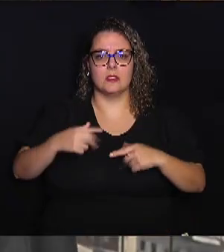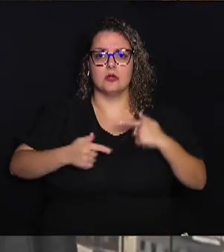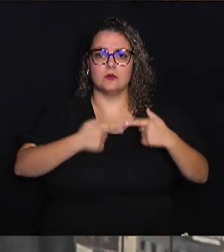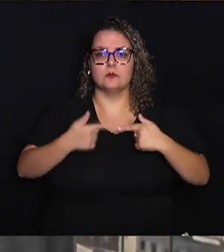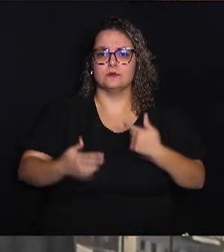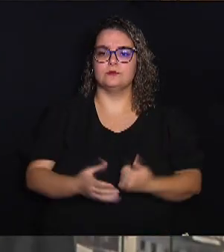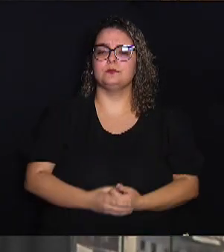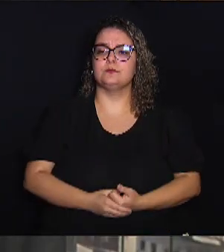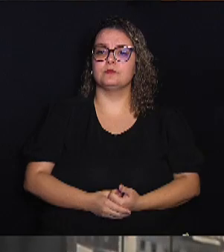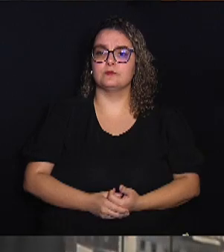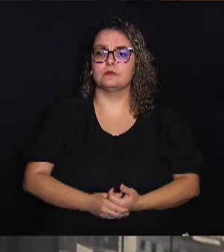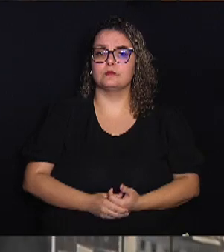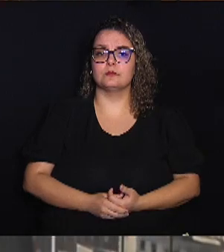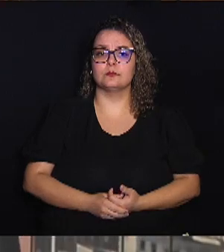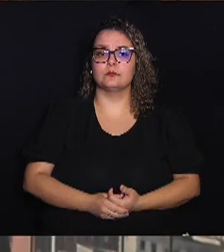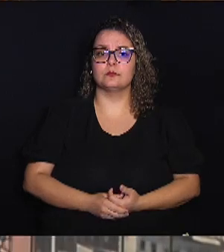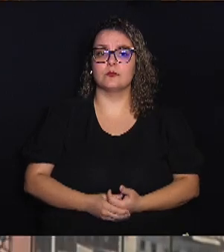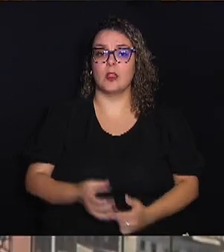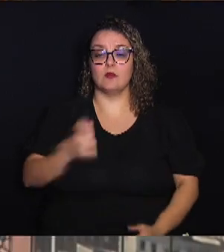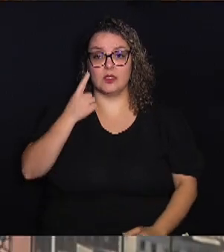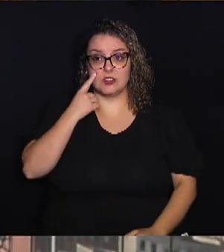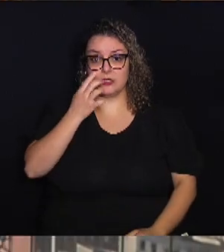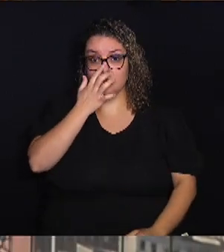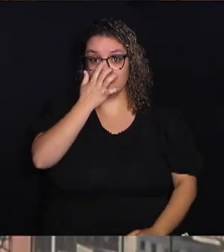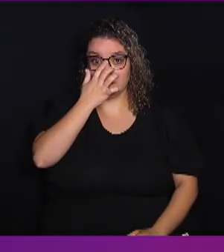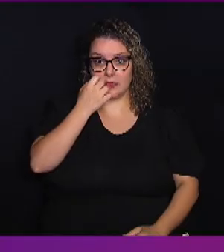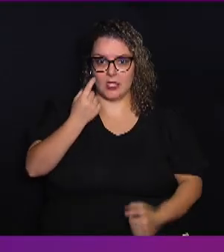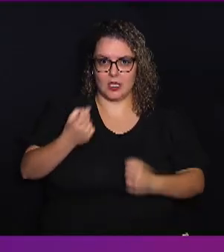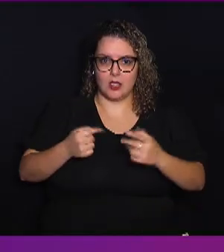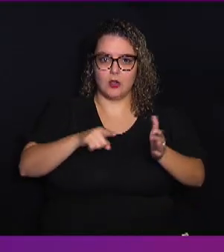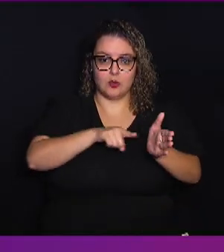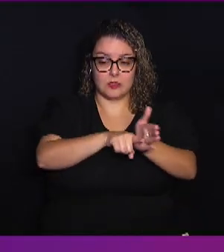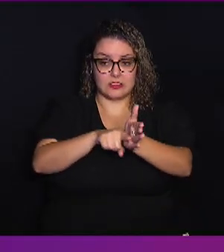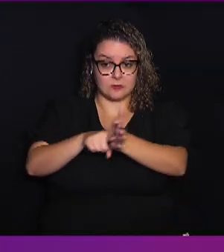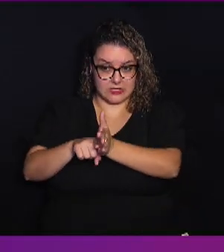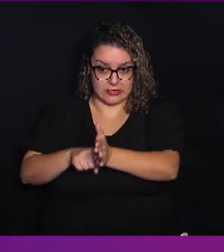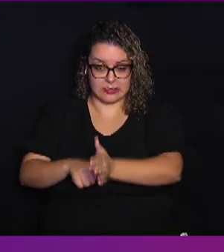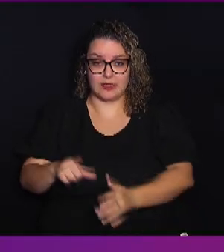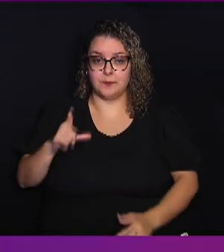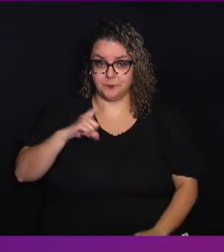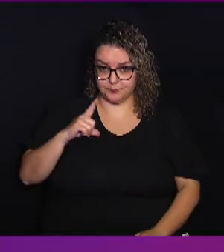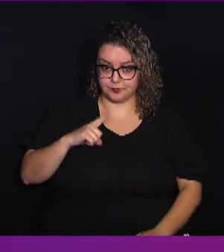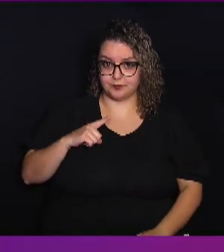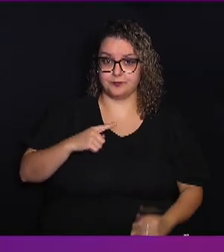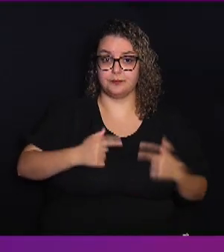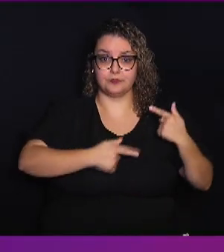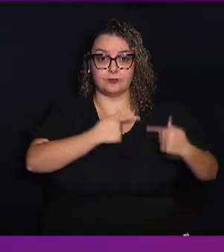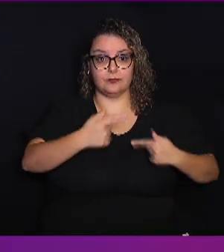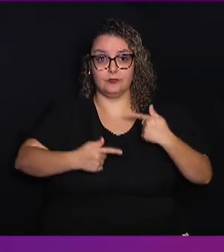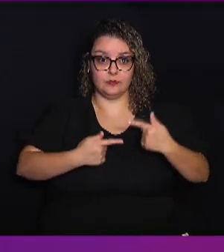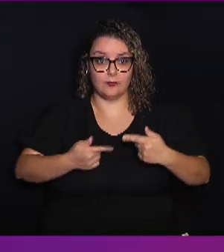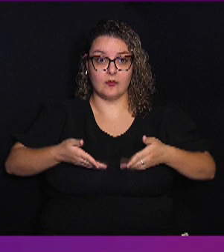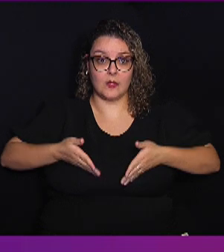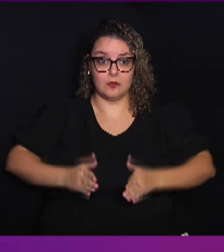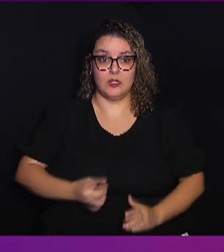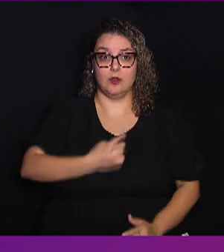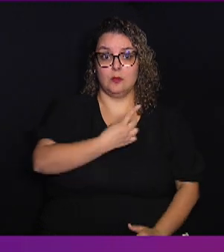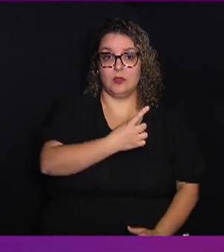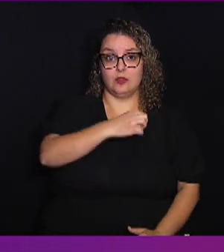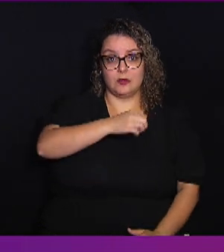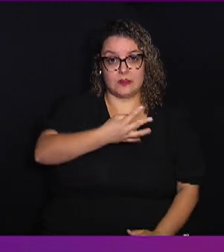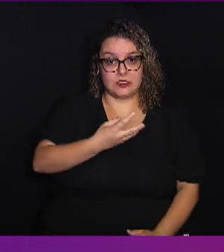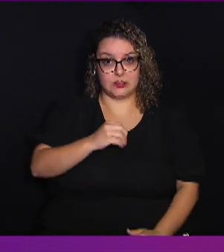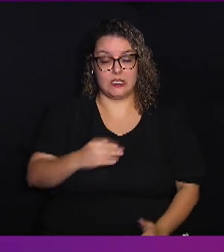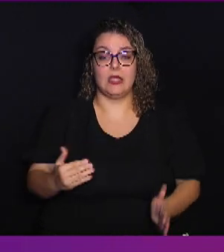Z, mas vamos lá, olha, a gente fez algumas pesquisas, tem a geração que nasceu entre